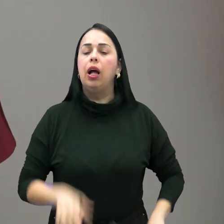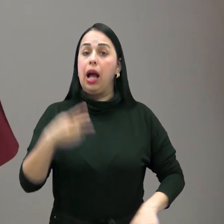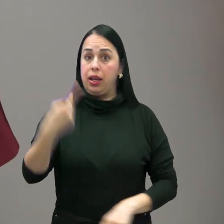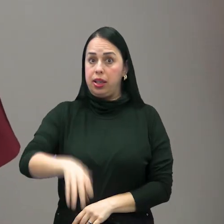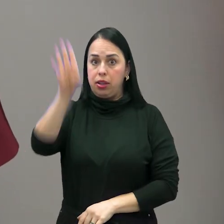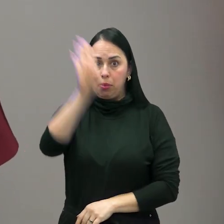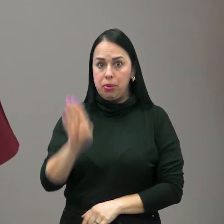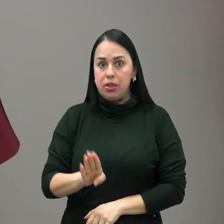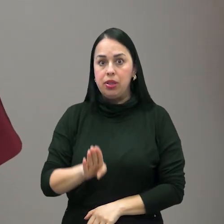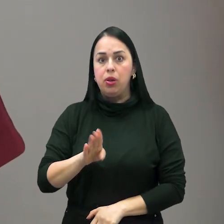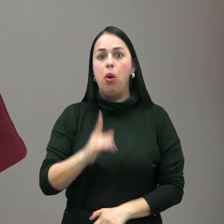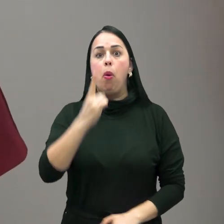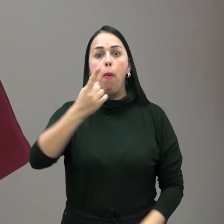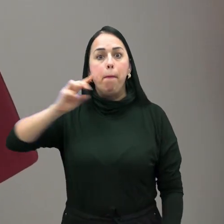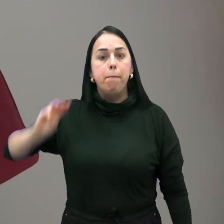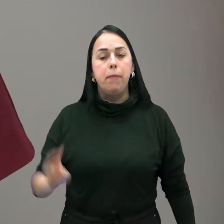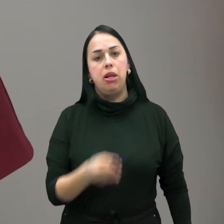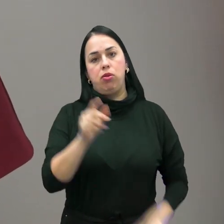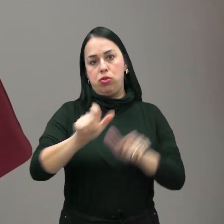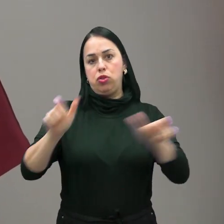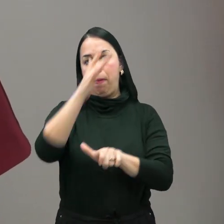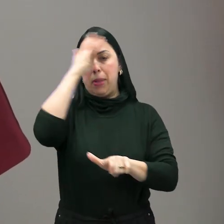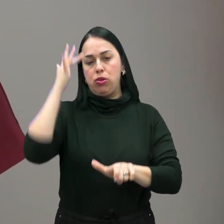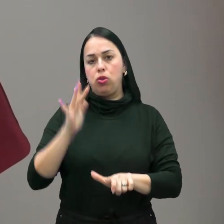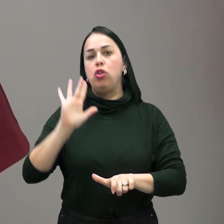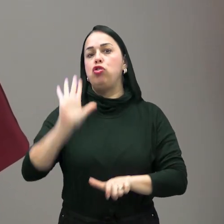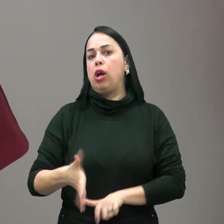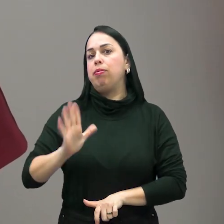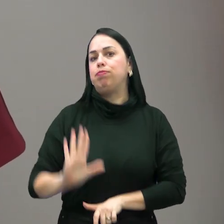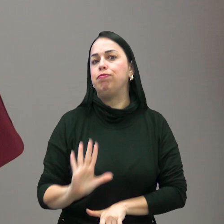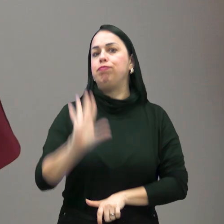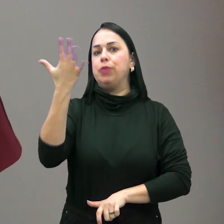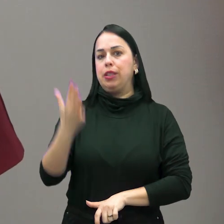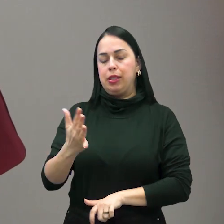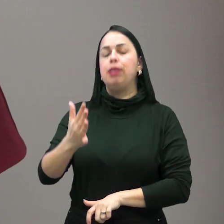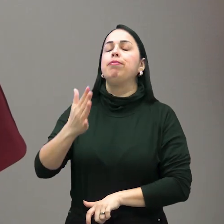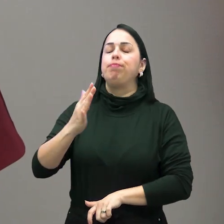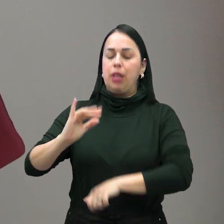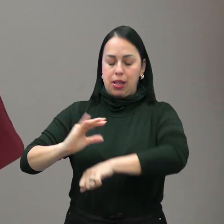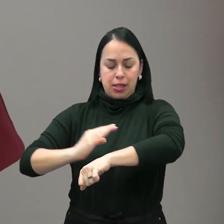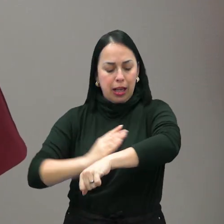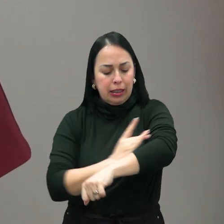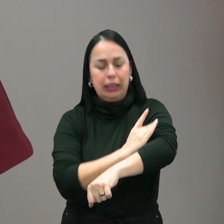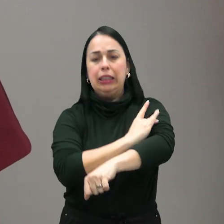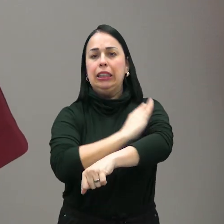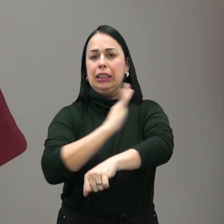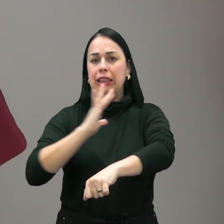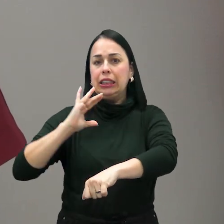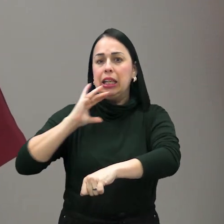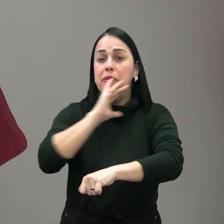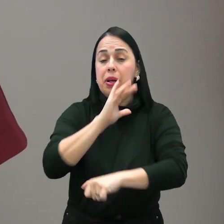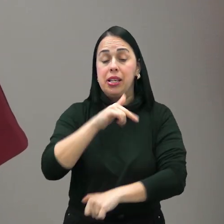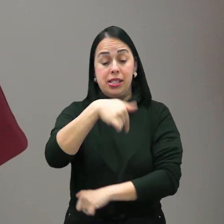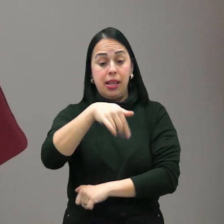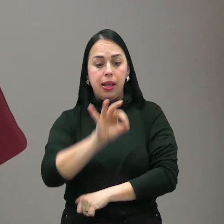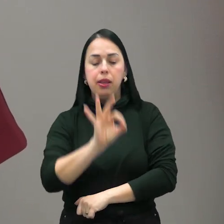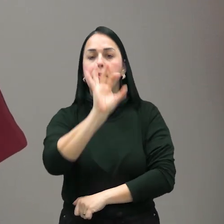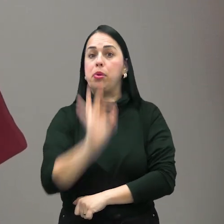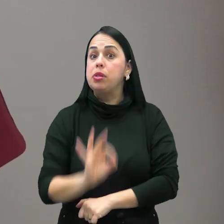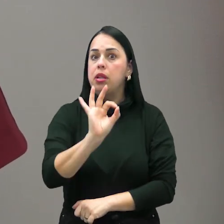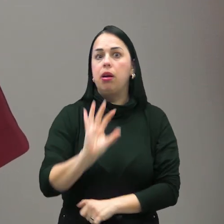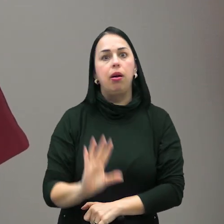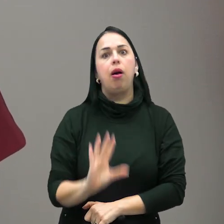No Brasil, cerca de 1 milhão de pessoas sofrem com queimaduras e 70% delas